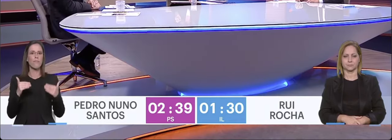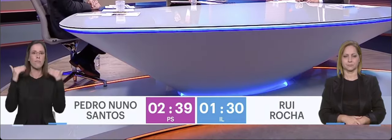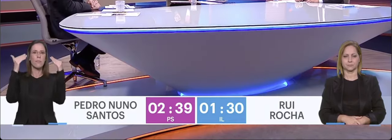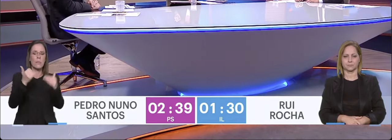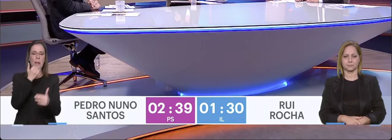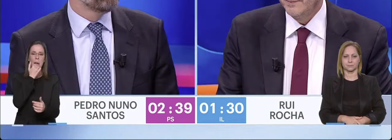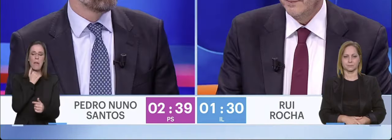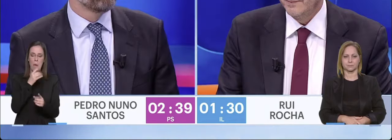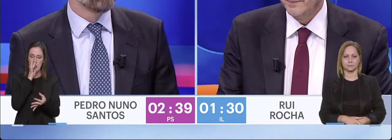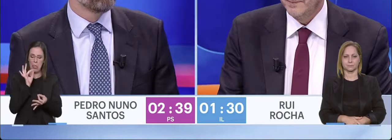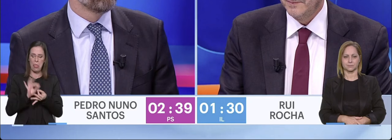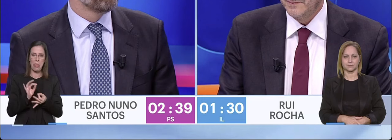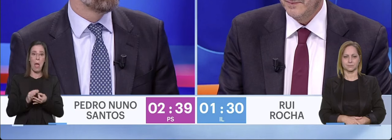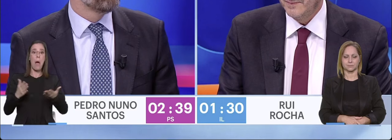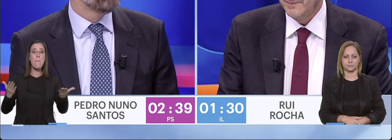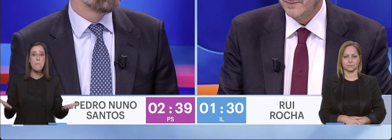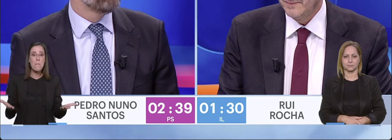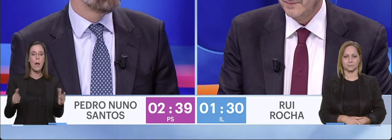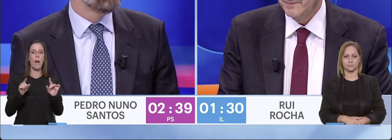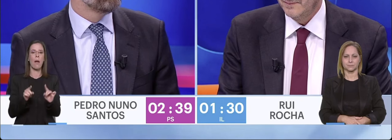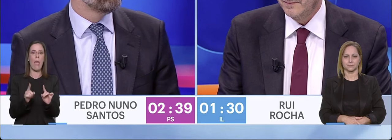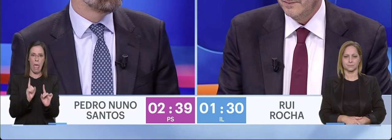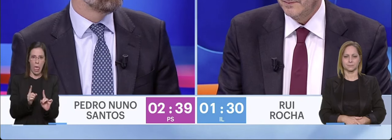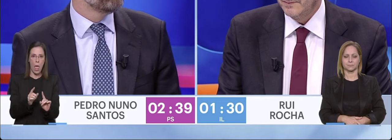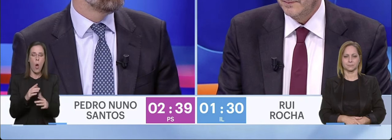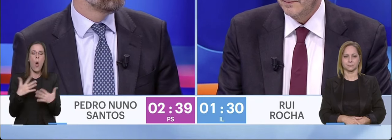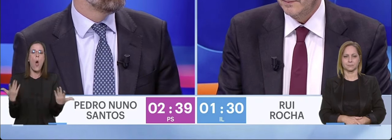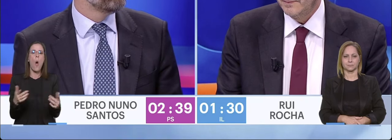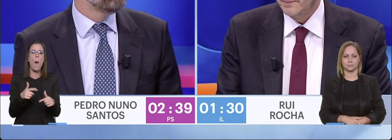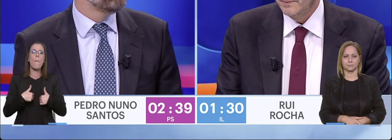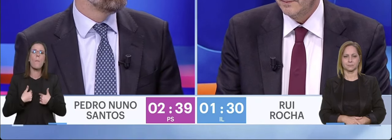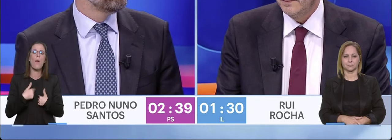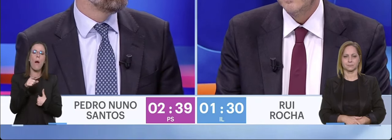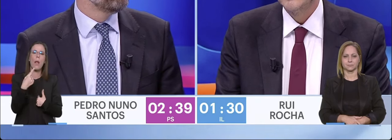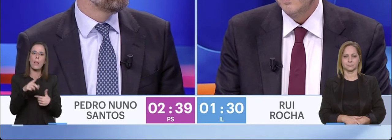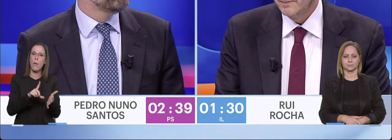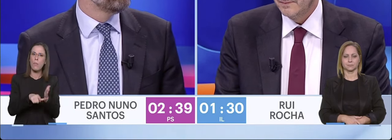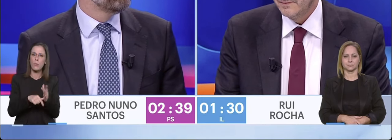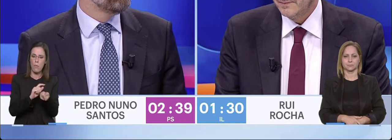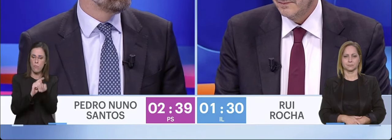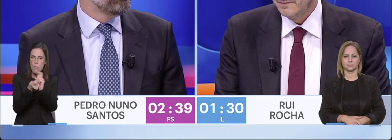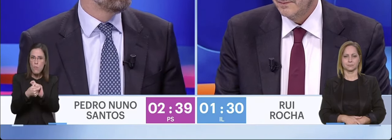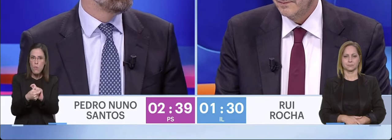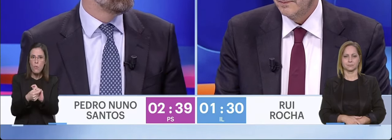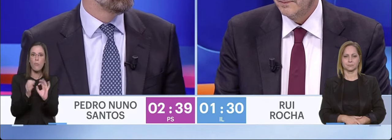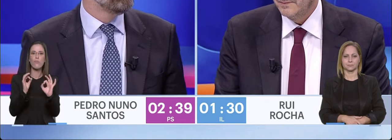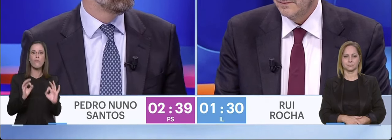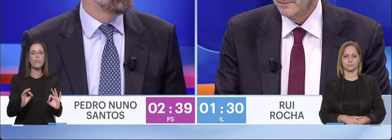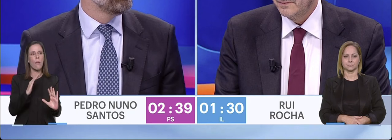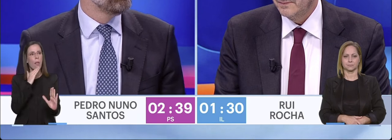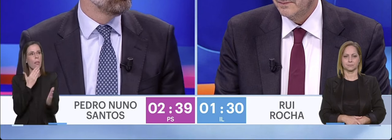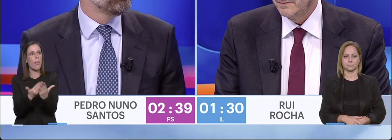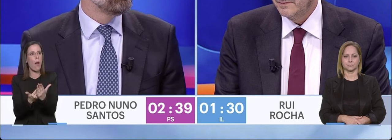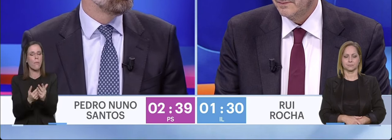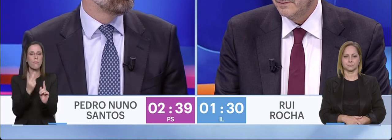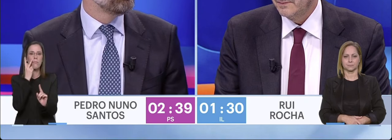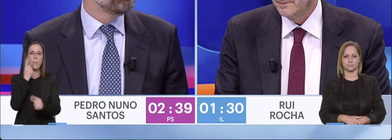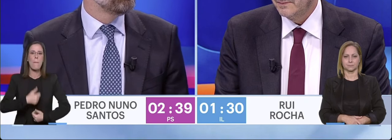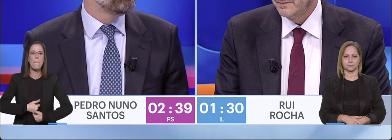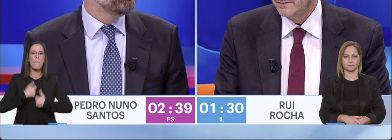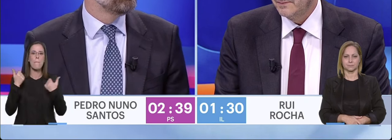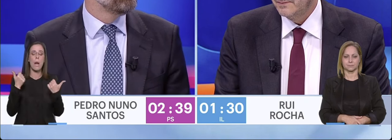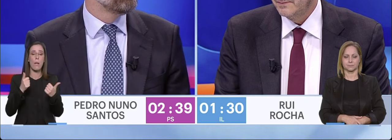muito pouco ou eh é assim ou ou Pedro n Santos tem de facto um projeto transformador que dê uma vida